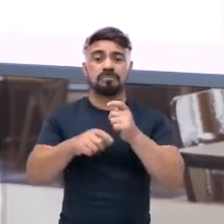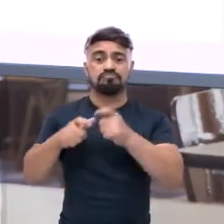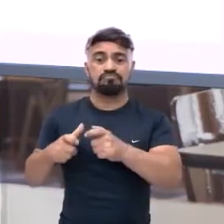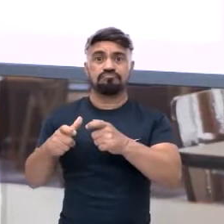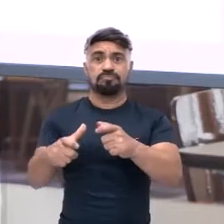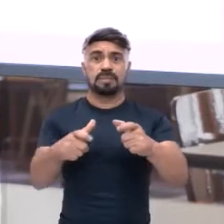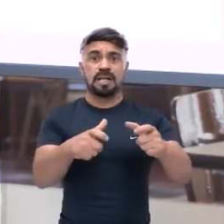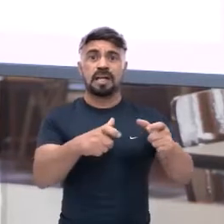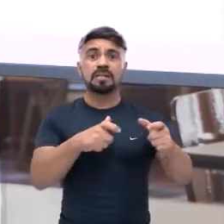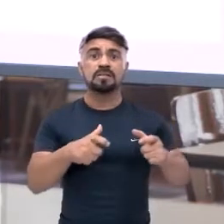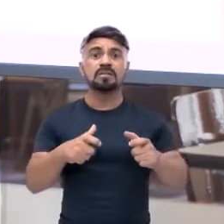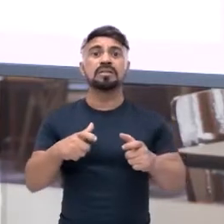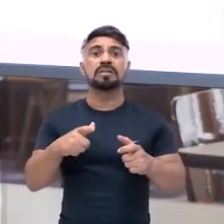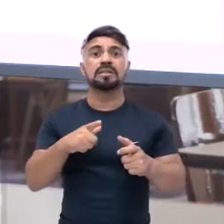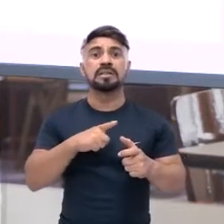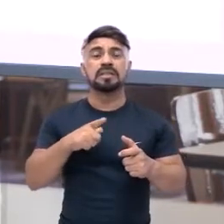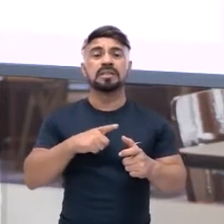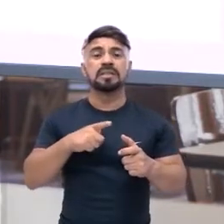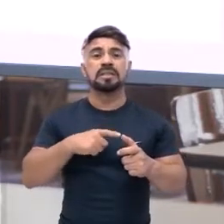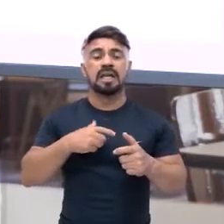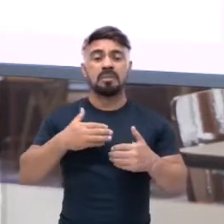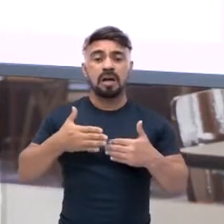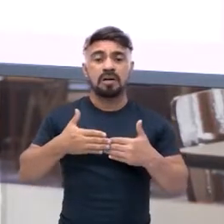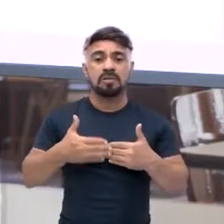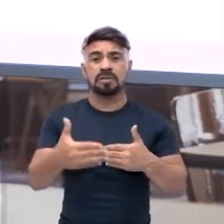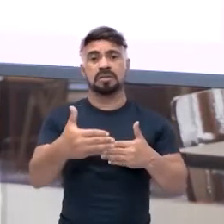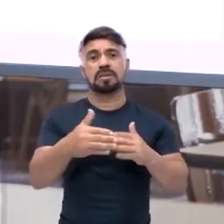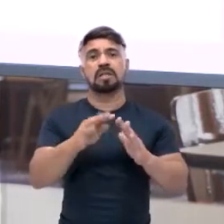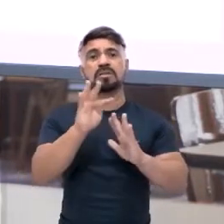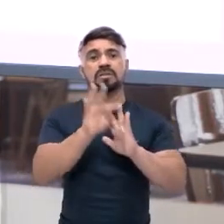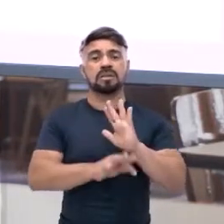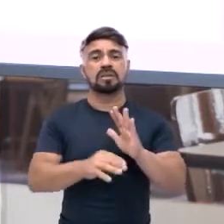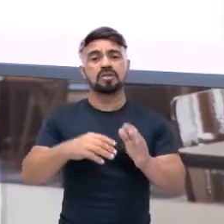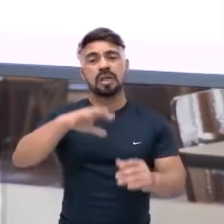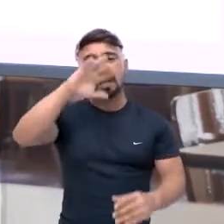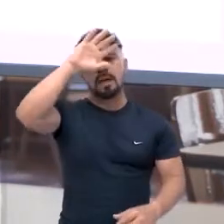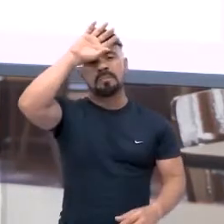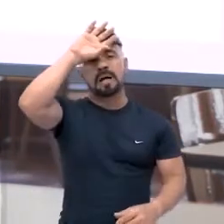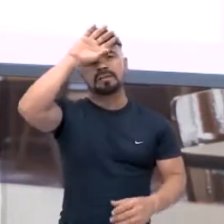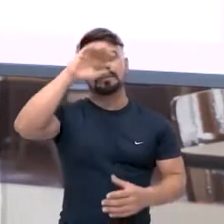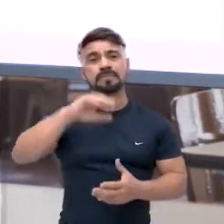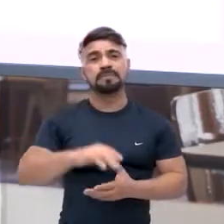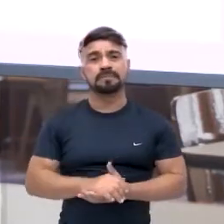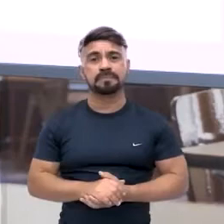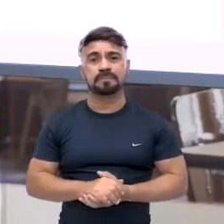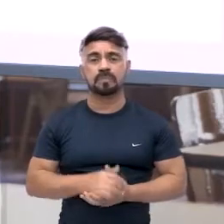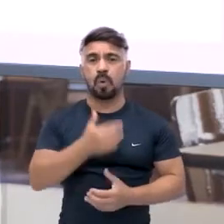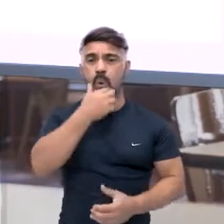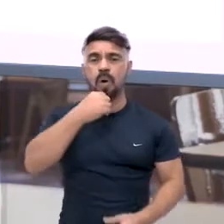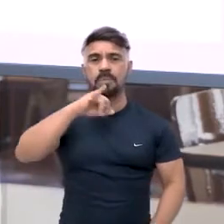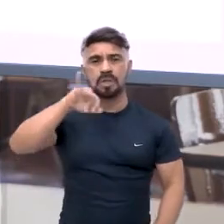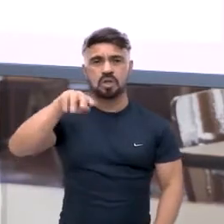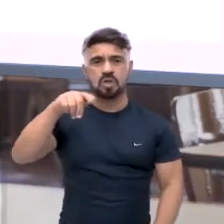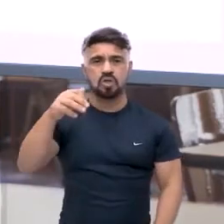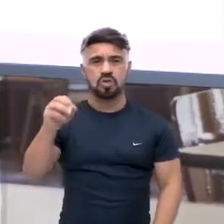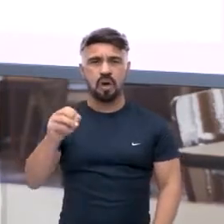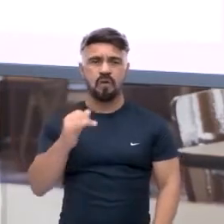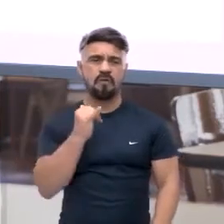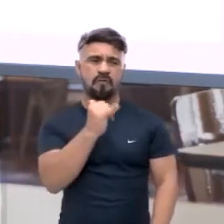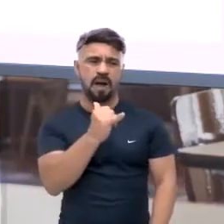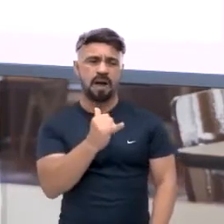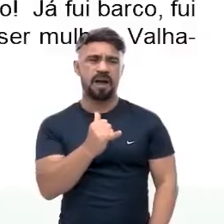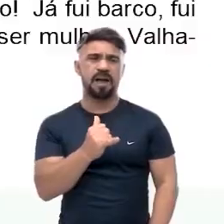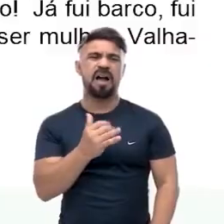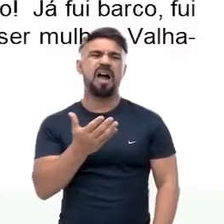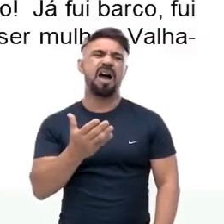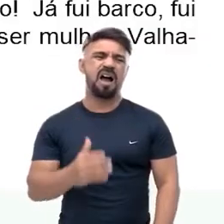as marcações que nós vamos ter para dar sequenciamento a esse texto dramático. Então, olha só, João Grilo diz